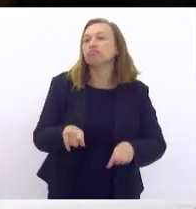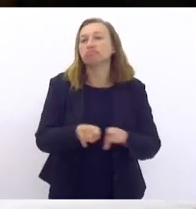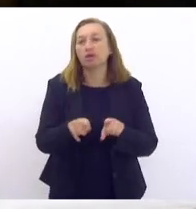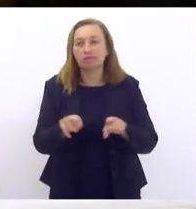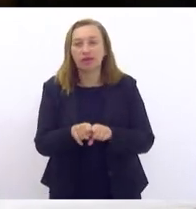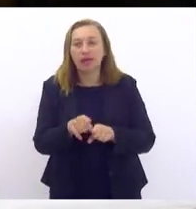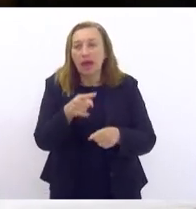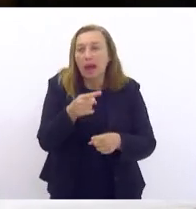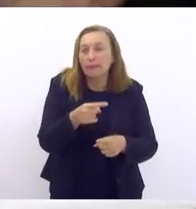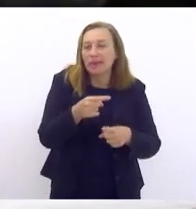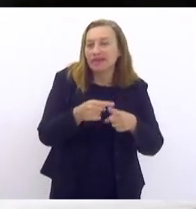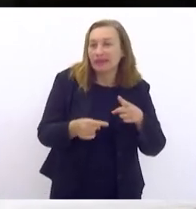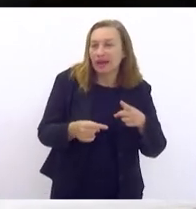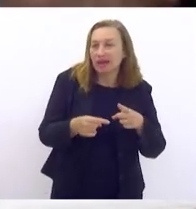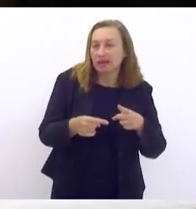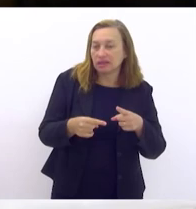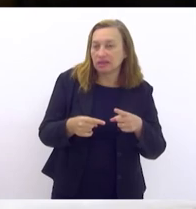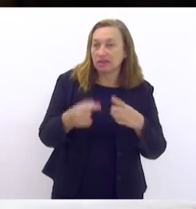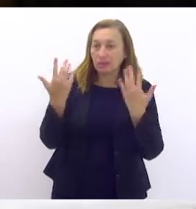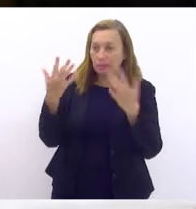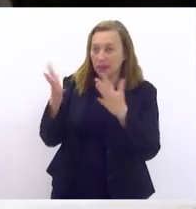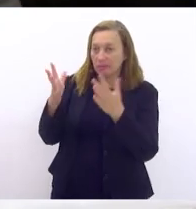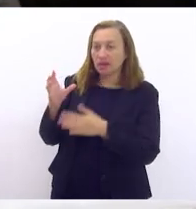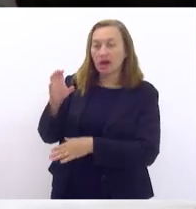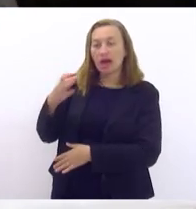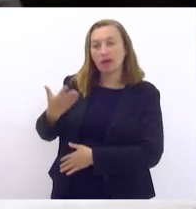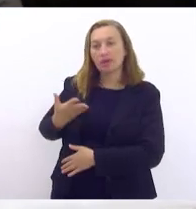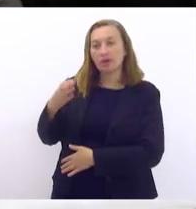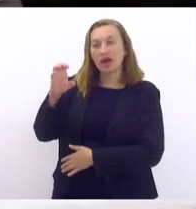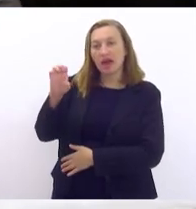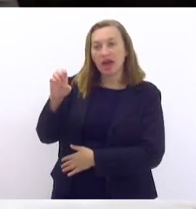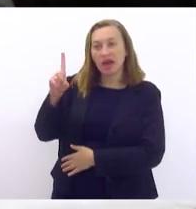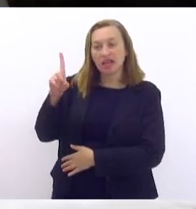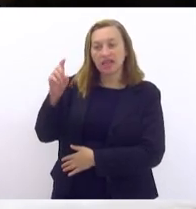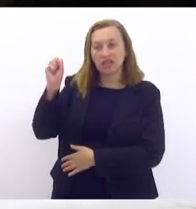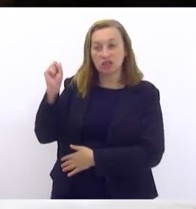metade desse mérito ao meu amigo Edson Freitas